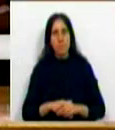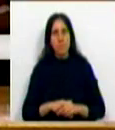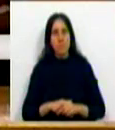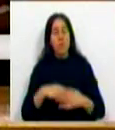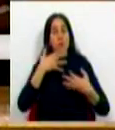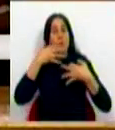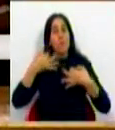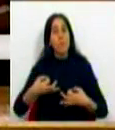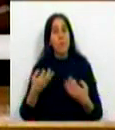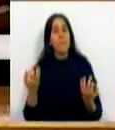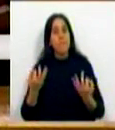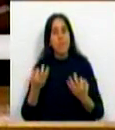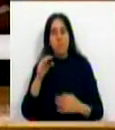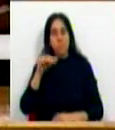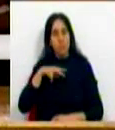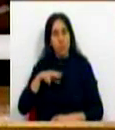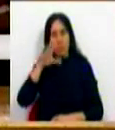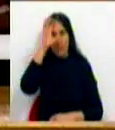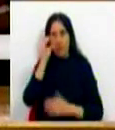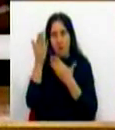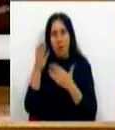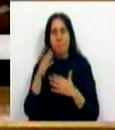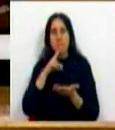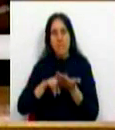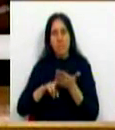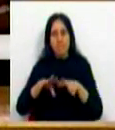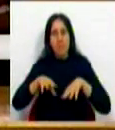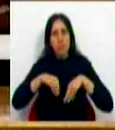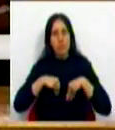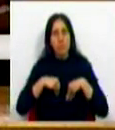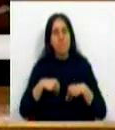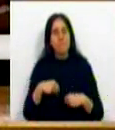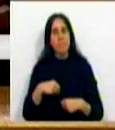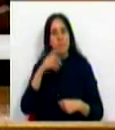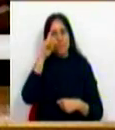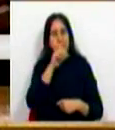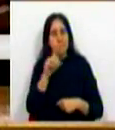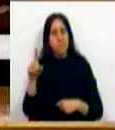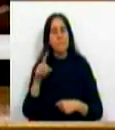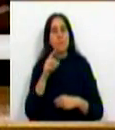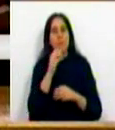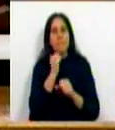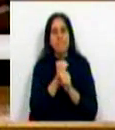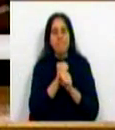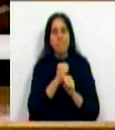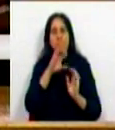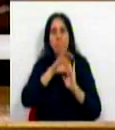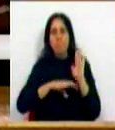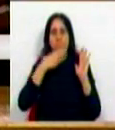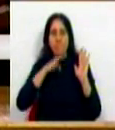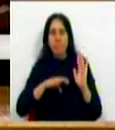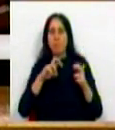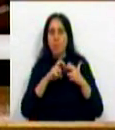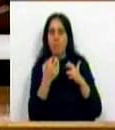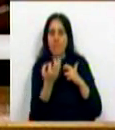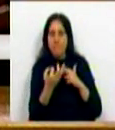Confirmou desde logo que Portugal tem agora um governo que assume esta realidade, que assume que a precariedade é um problema e que não foge a colocá-la